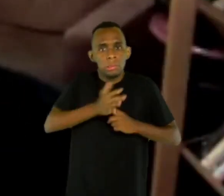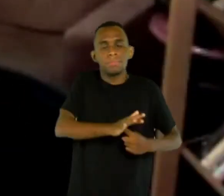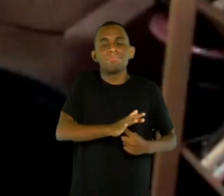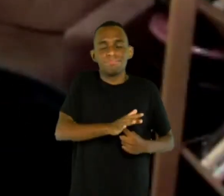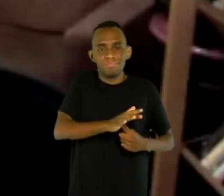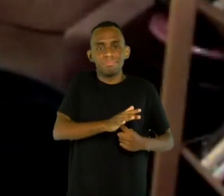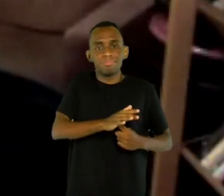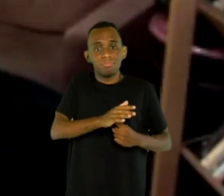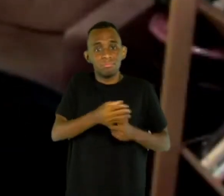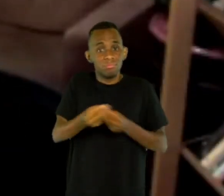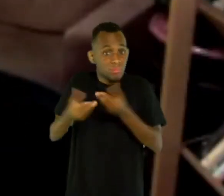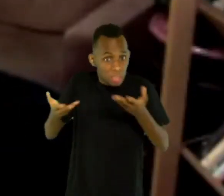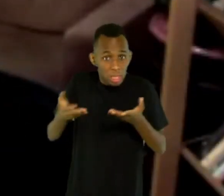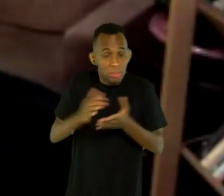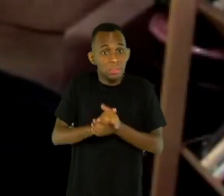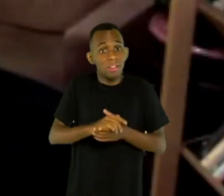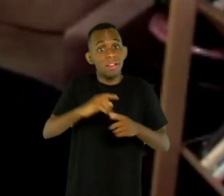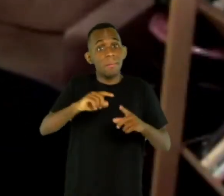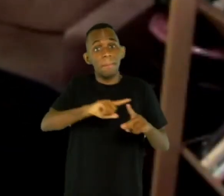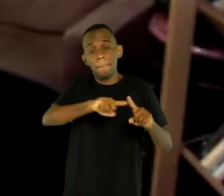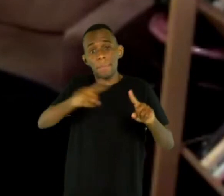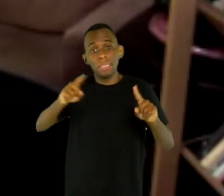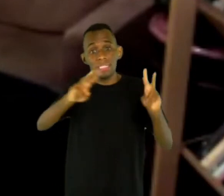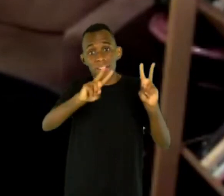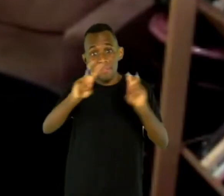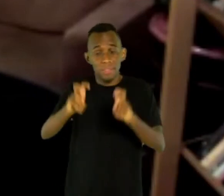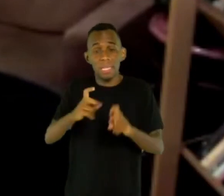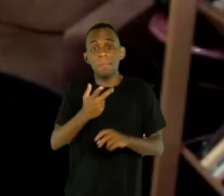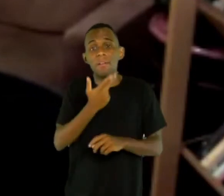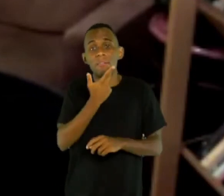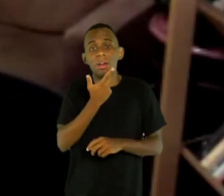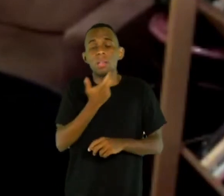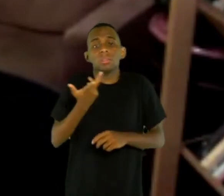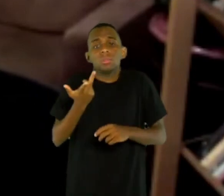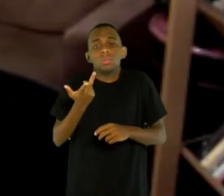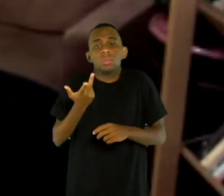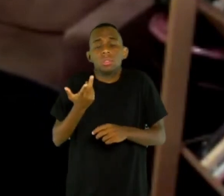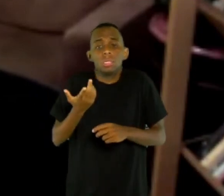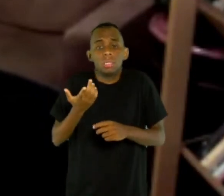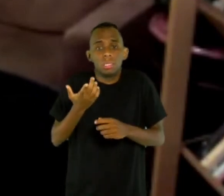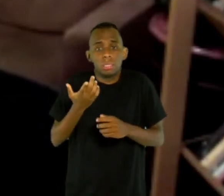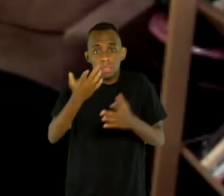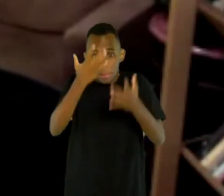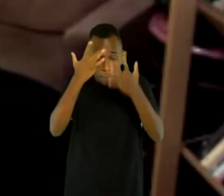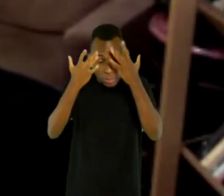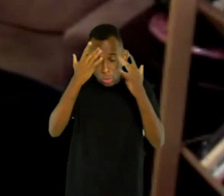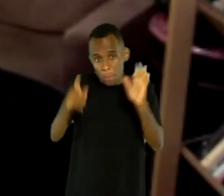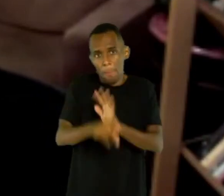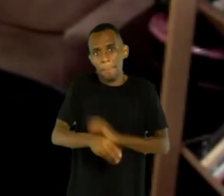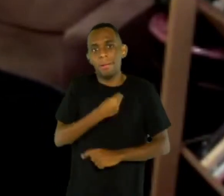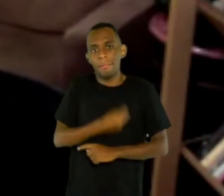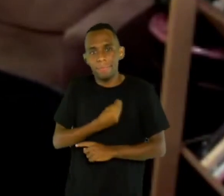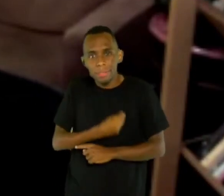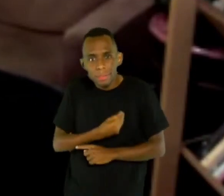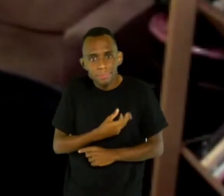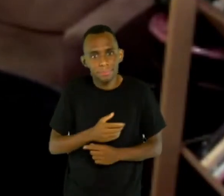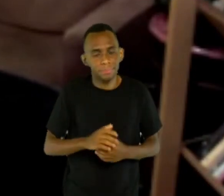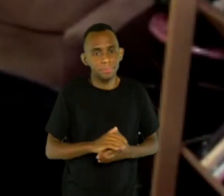nós estamos falando das pessoas que estão na vida, né? Estão na vida. E